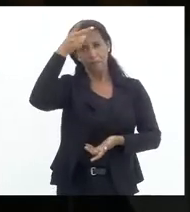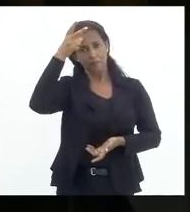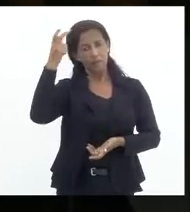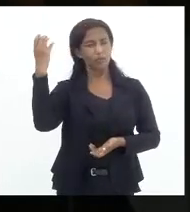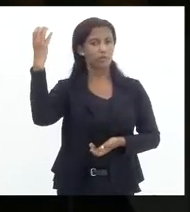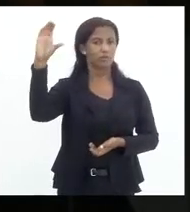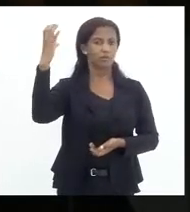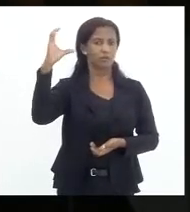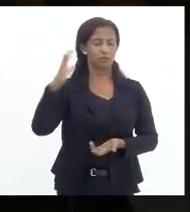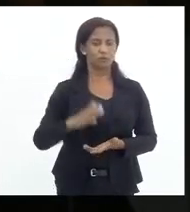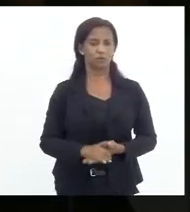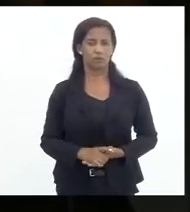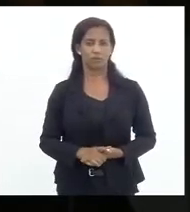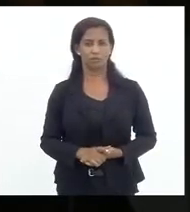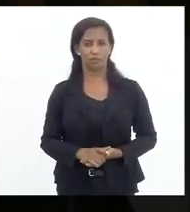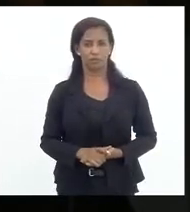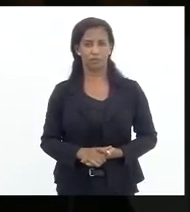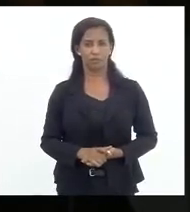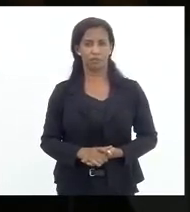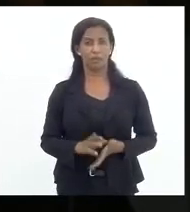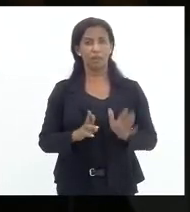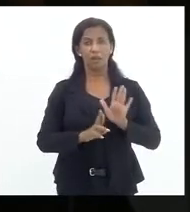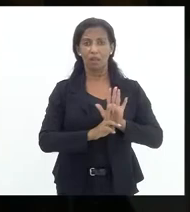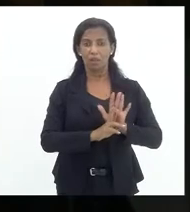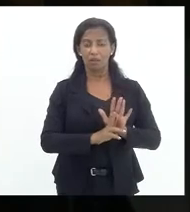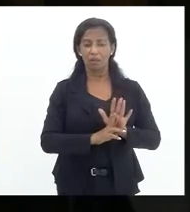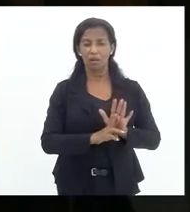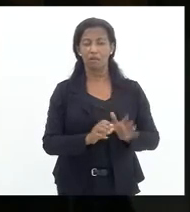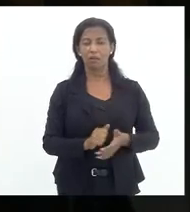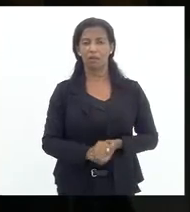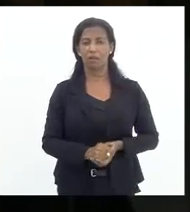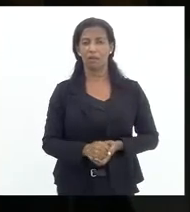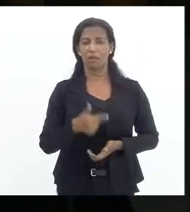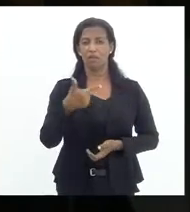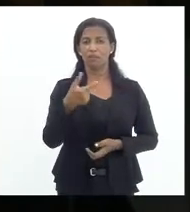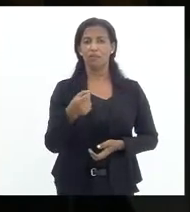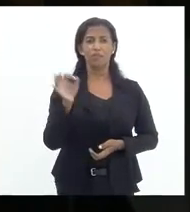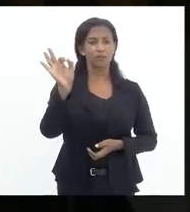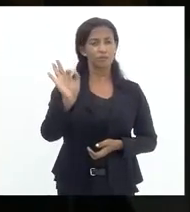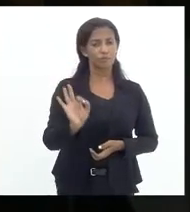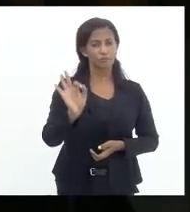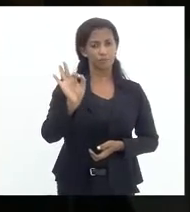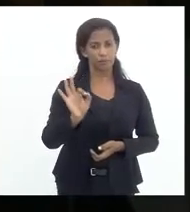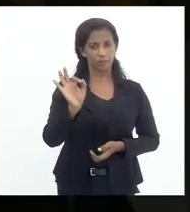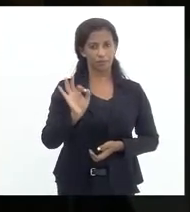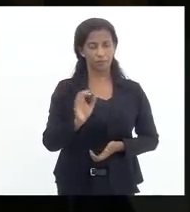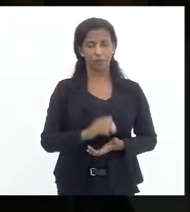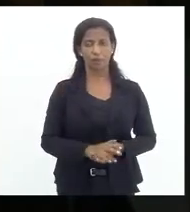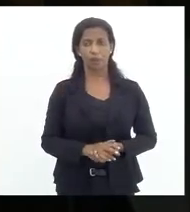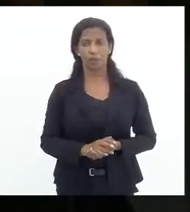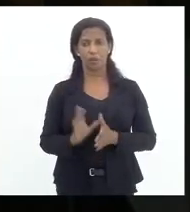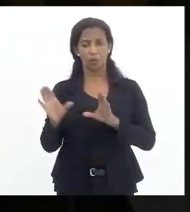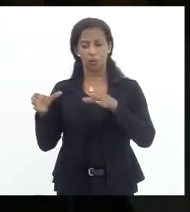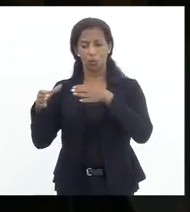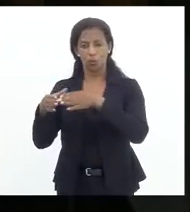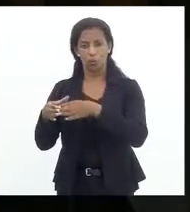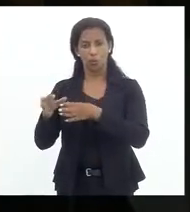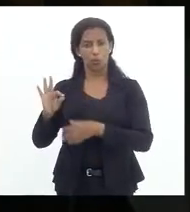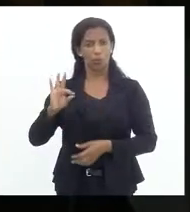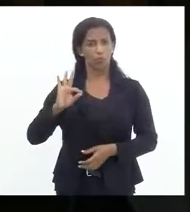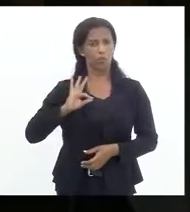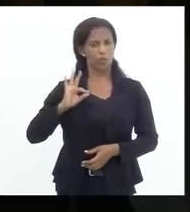de Niterói bom e que representa Vinte por cento do efetivo policial